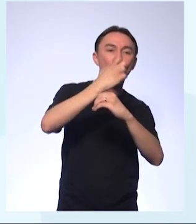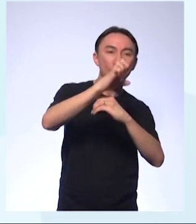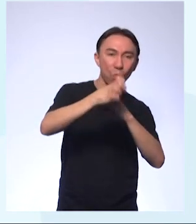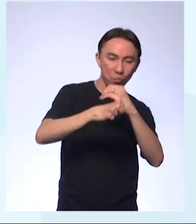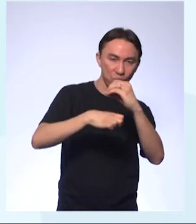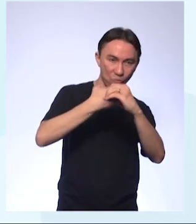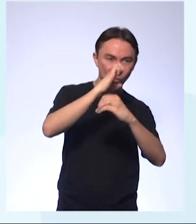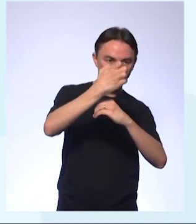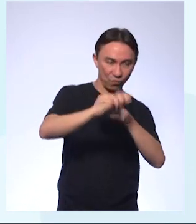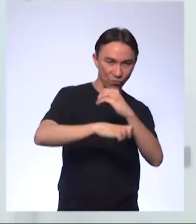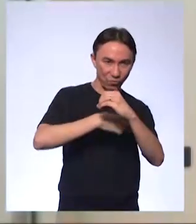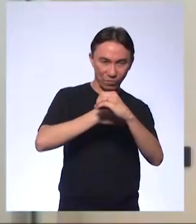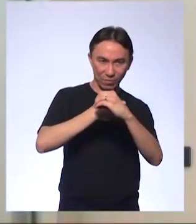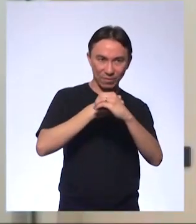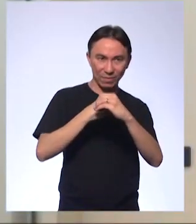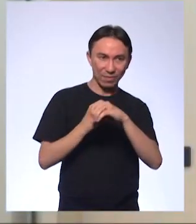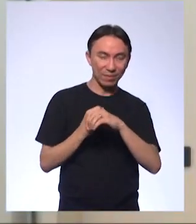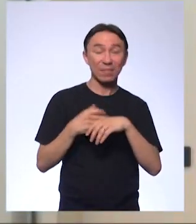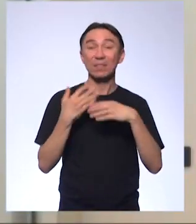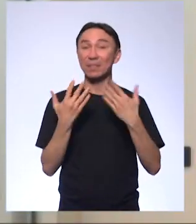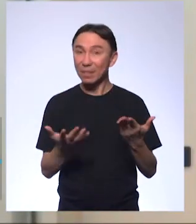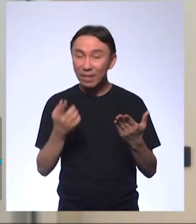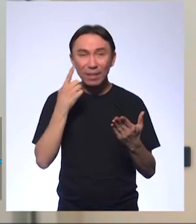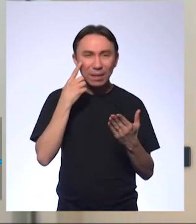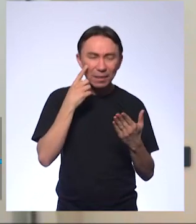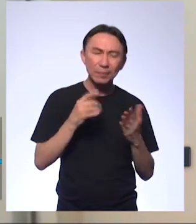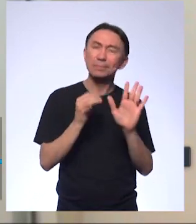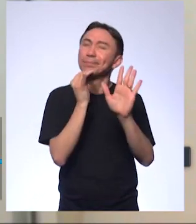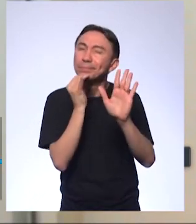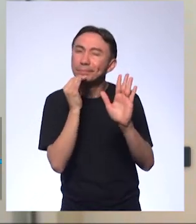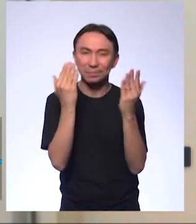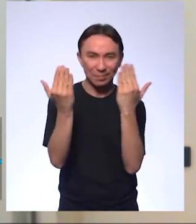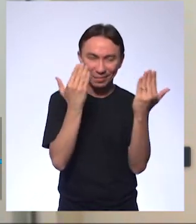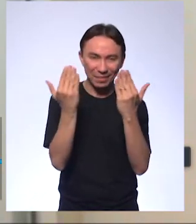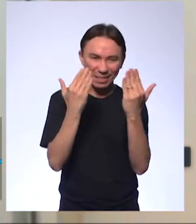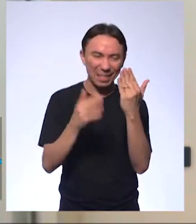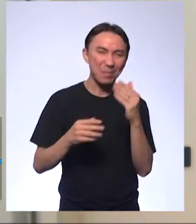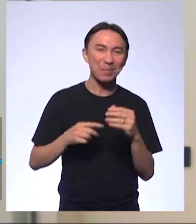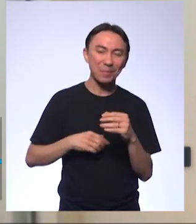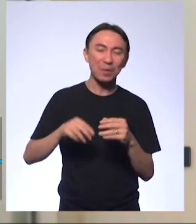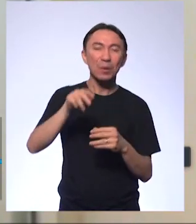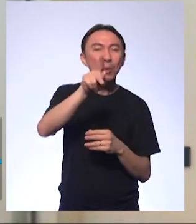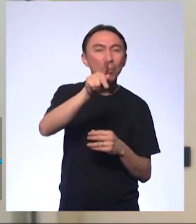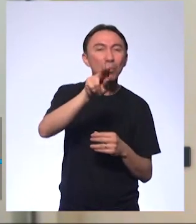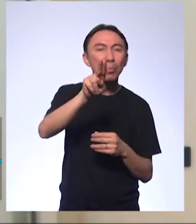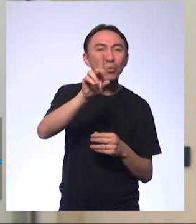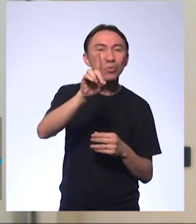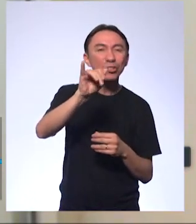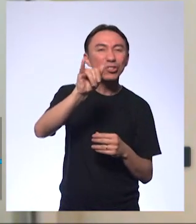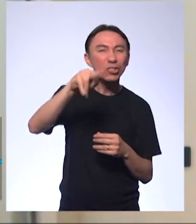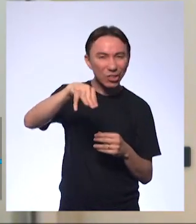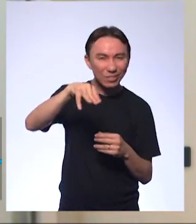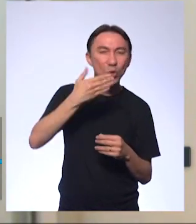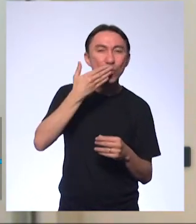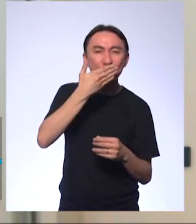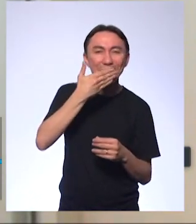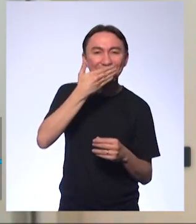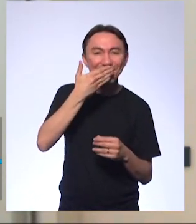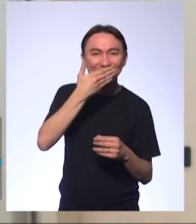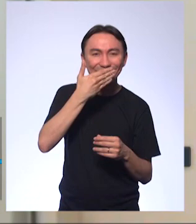um círculo, uma esfera densa, de carga positiva, e em volta tinham os